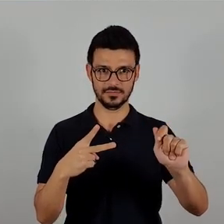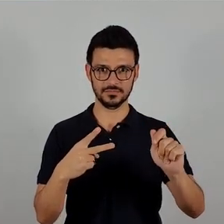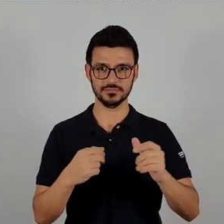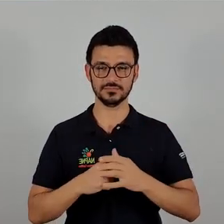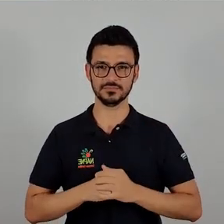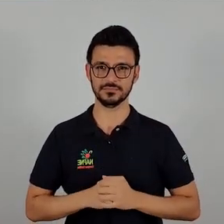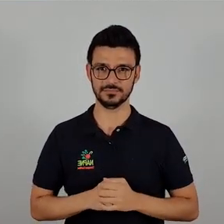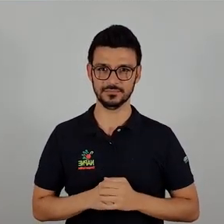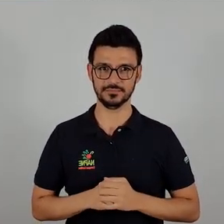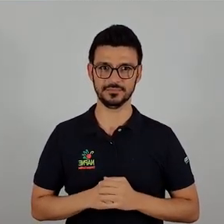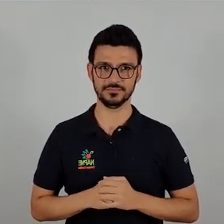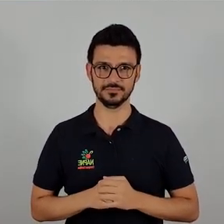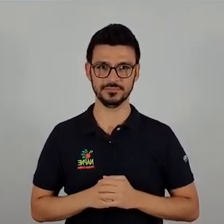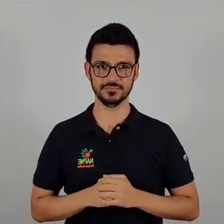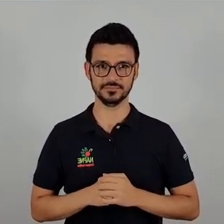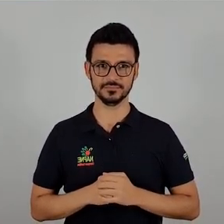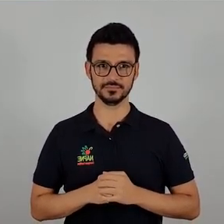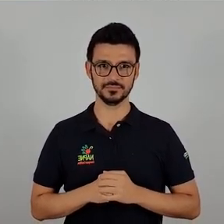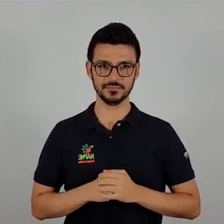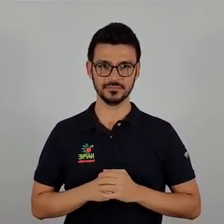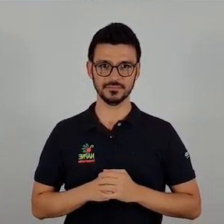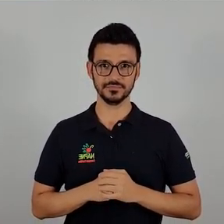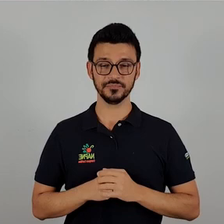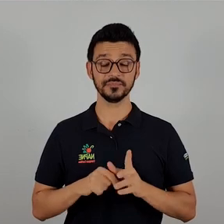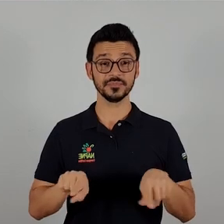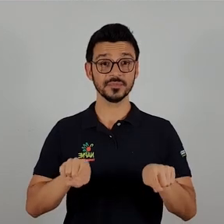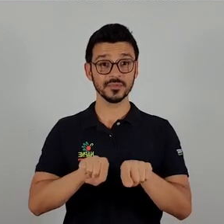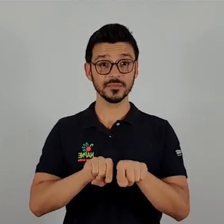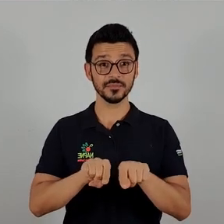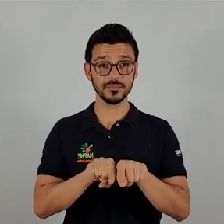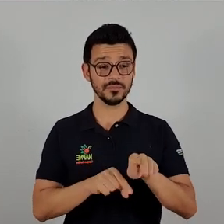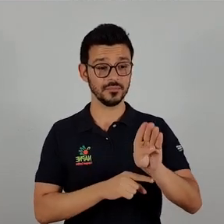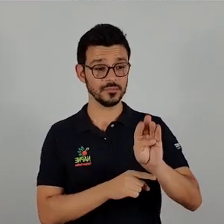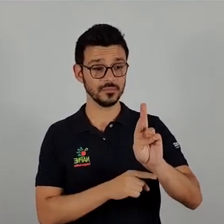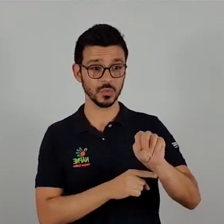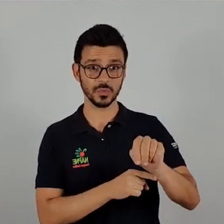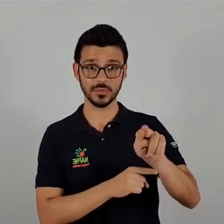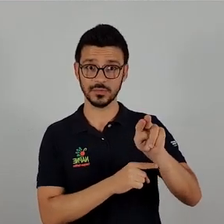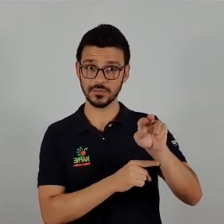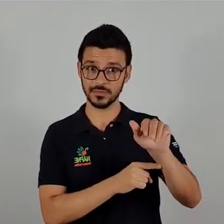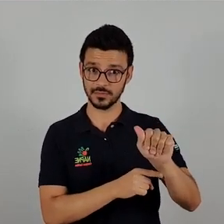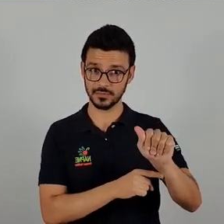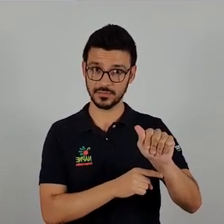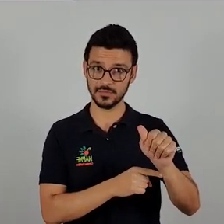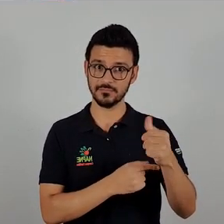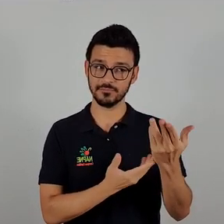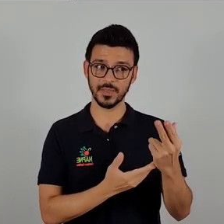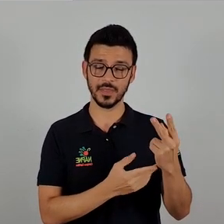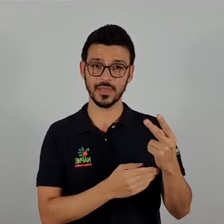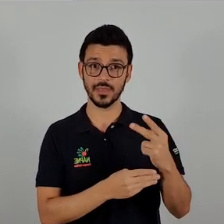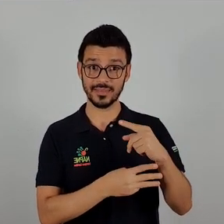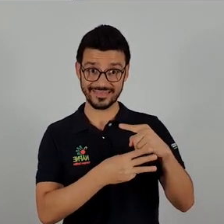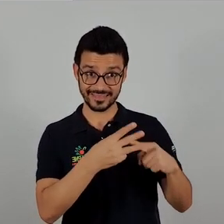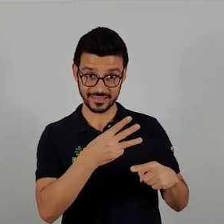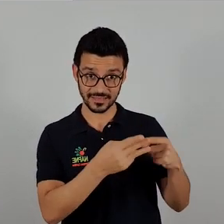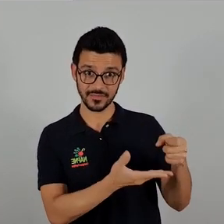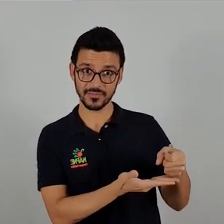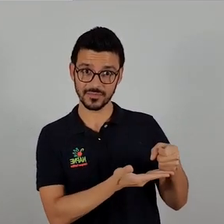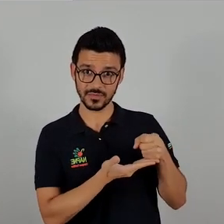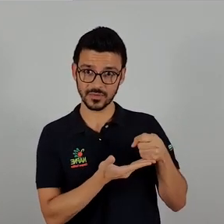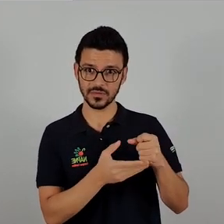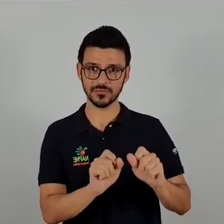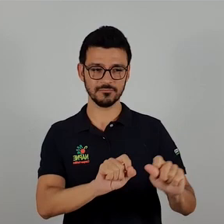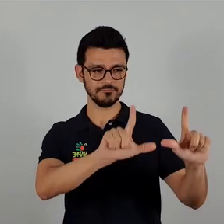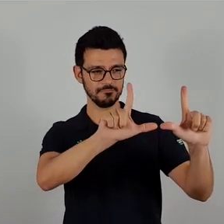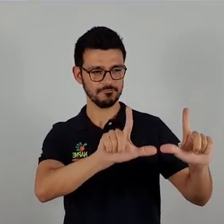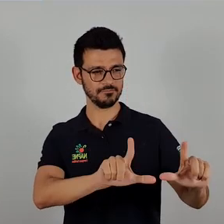Não sei se ela já está aqui, a Ana Paula está aqui. E a Bruna. Então, elas vão me ajudar na questão da